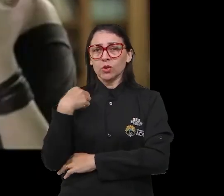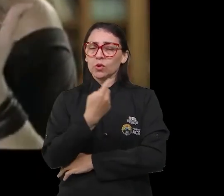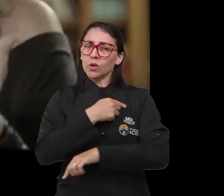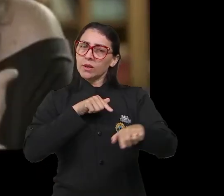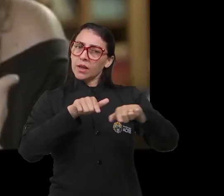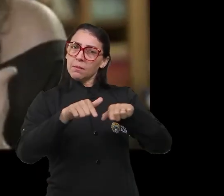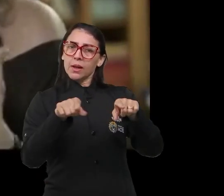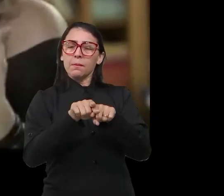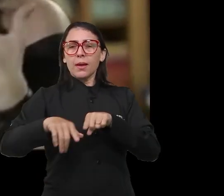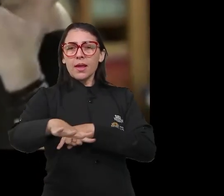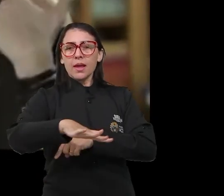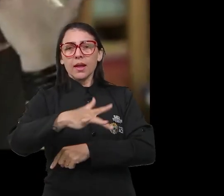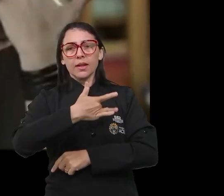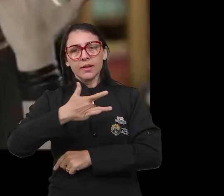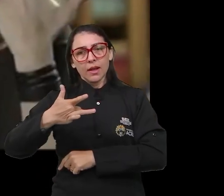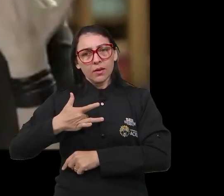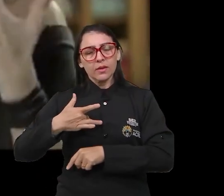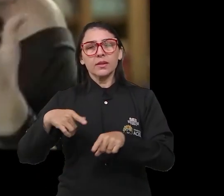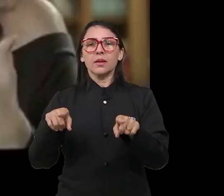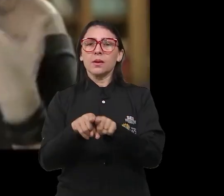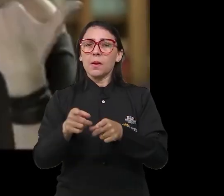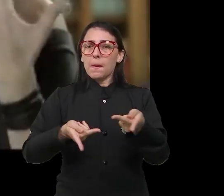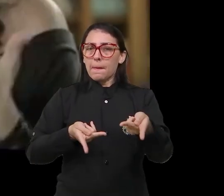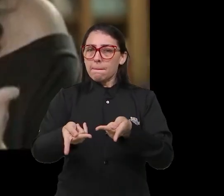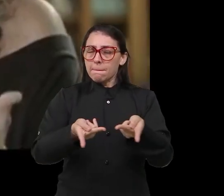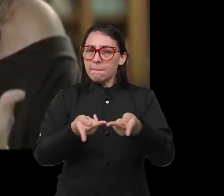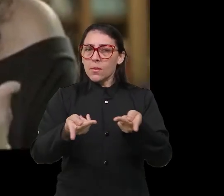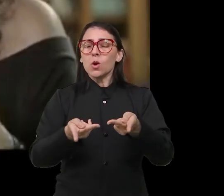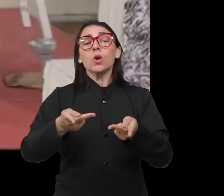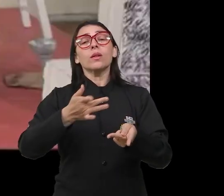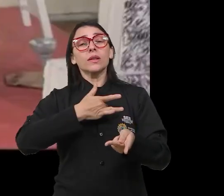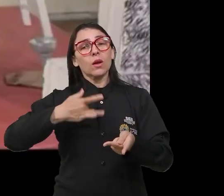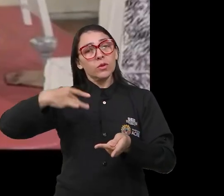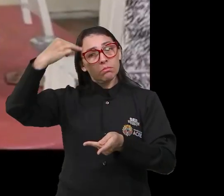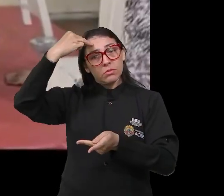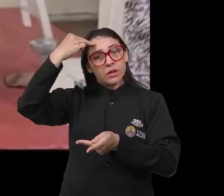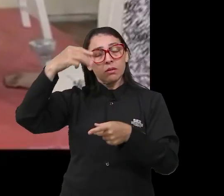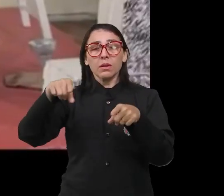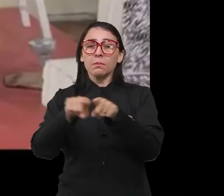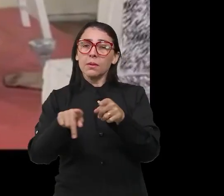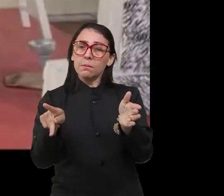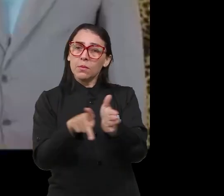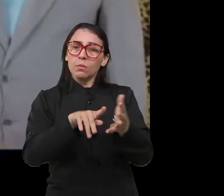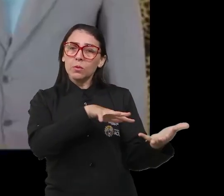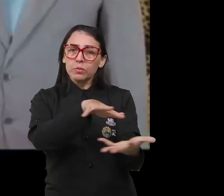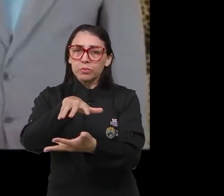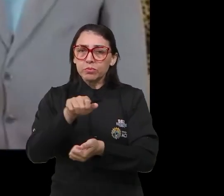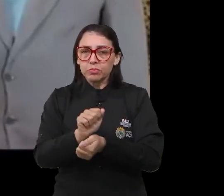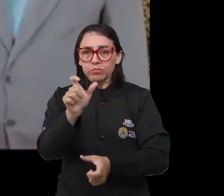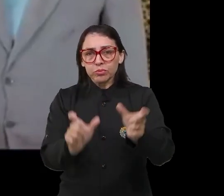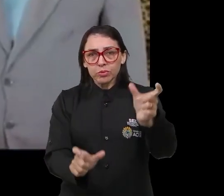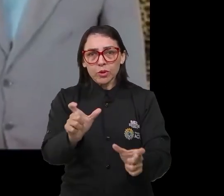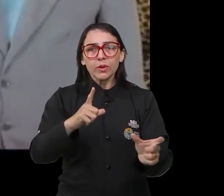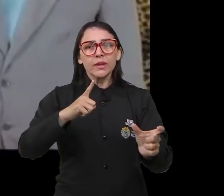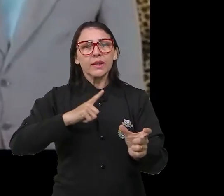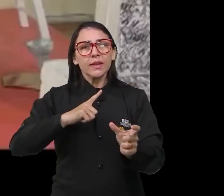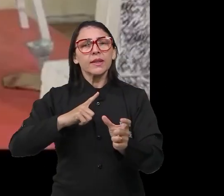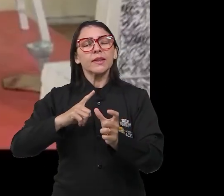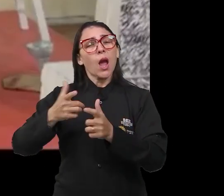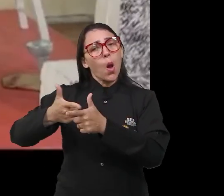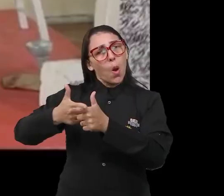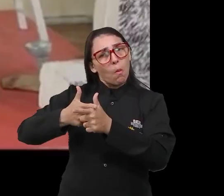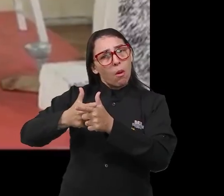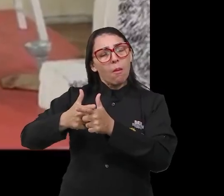trabalha tanto em área da saúde, a gente tem um projeto profundo na área da saúde mental, quem faz parte daquele mundo da pessoa que tem um transtorno psiquiátrico.